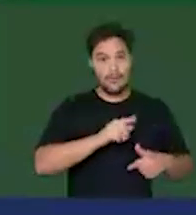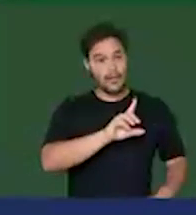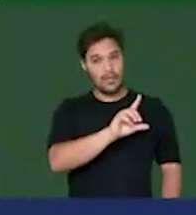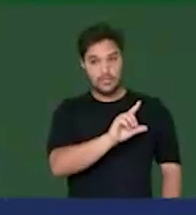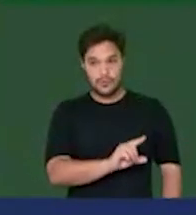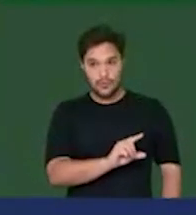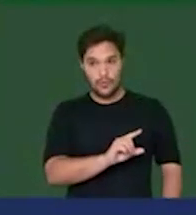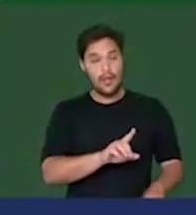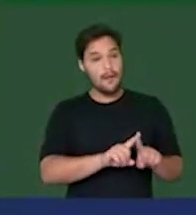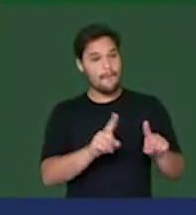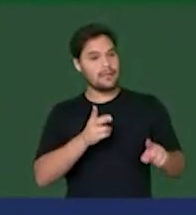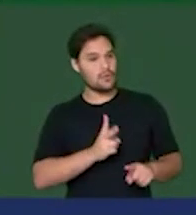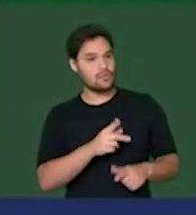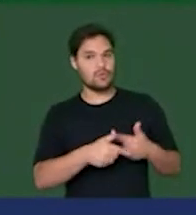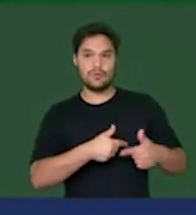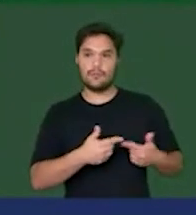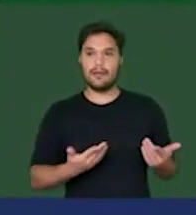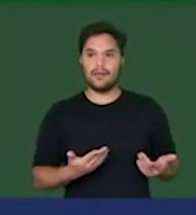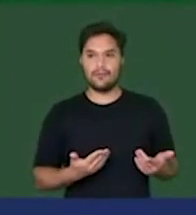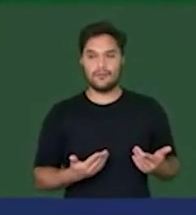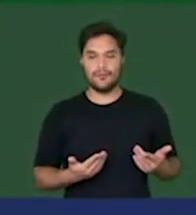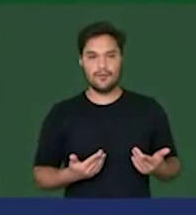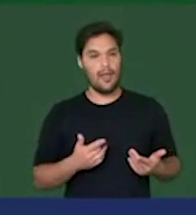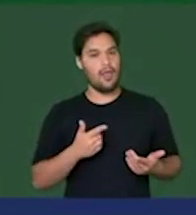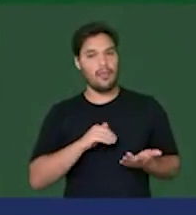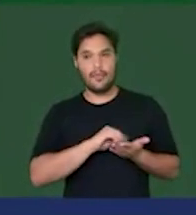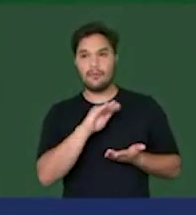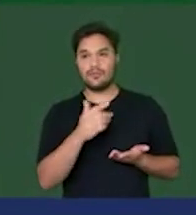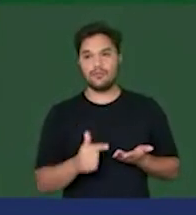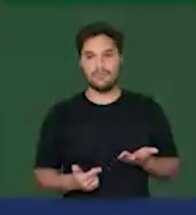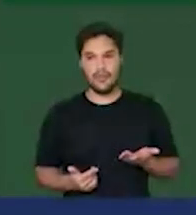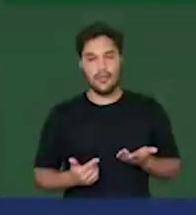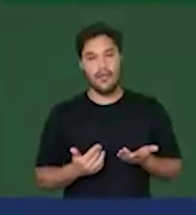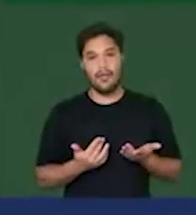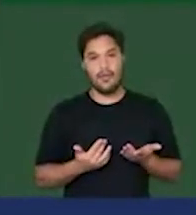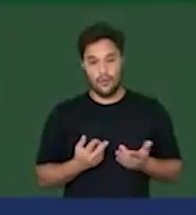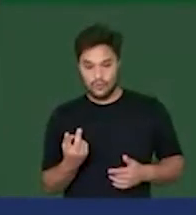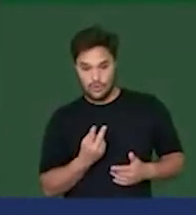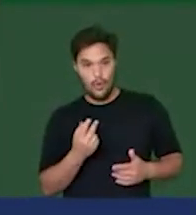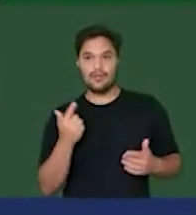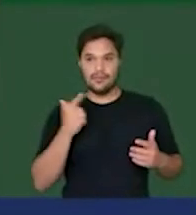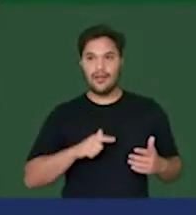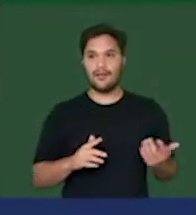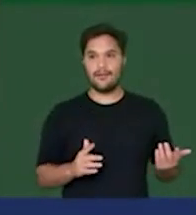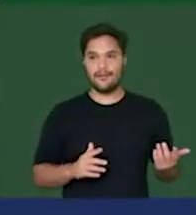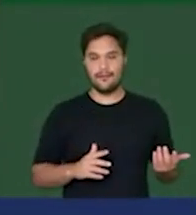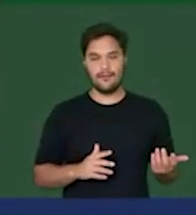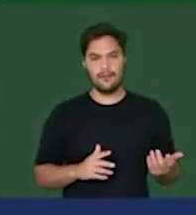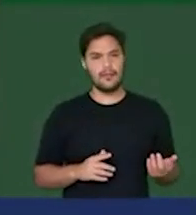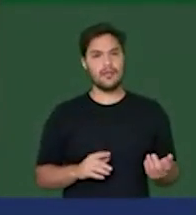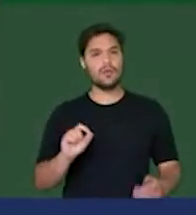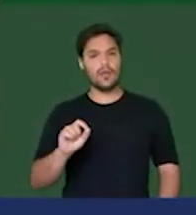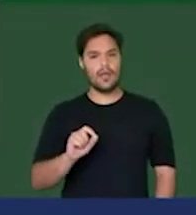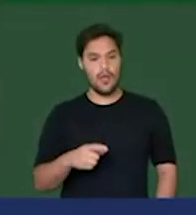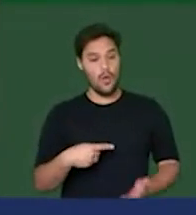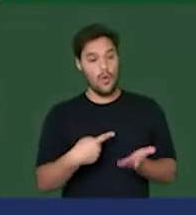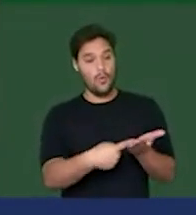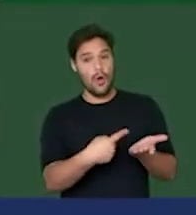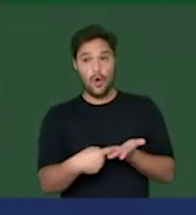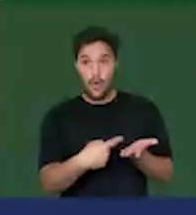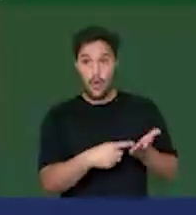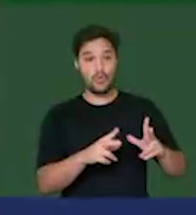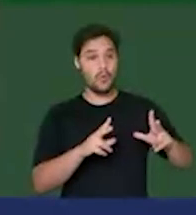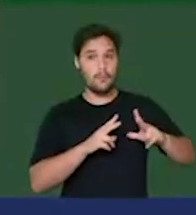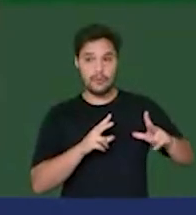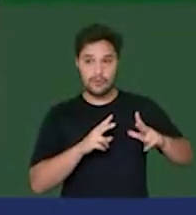para além disso, a manutenção do seu emprego. Ambas as partes estão ganhando. E mais do que isso, a possibilidade do acordo